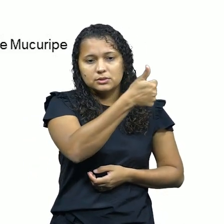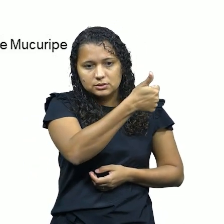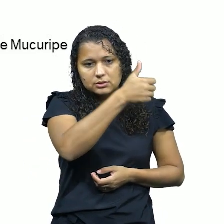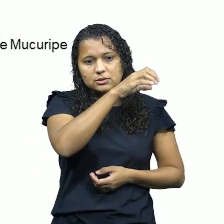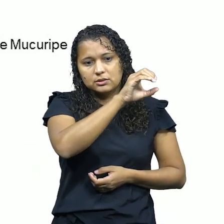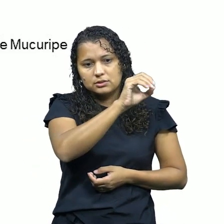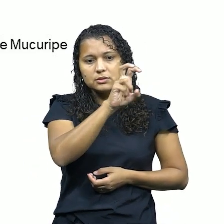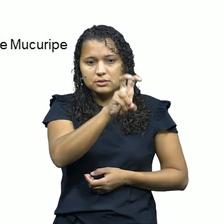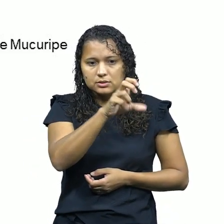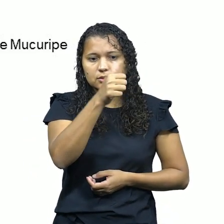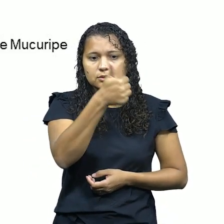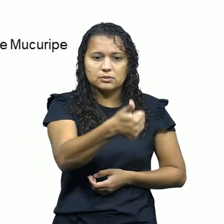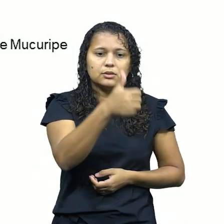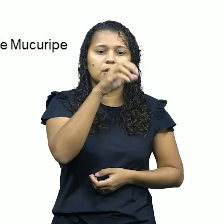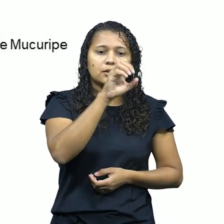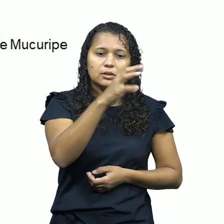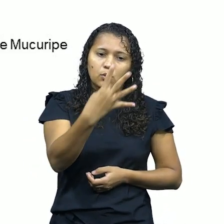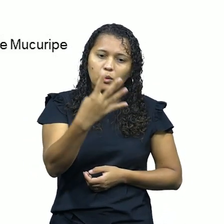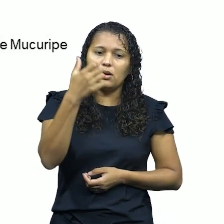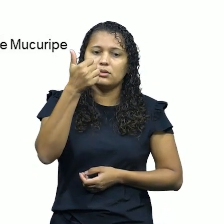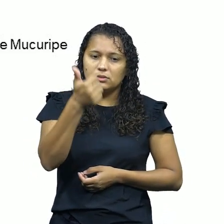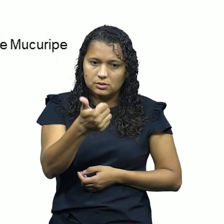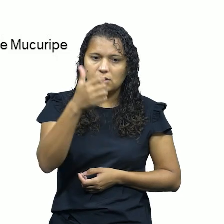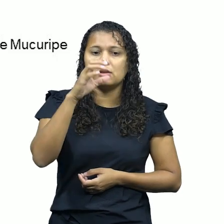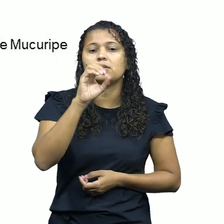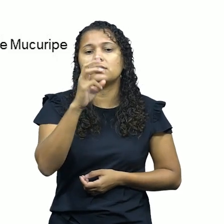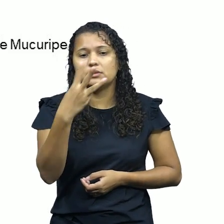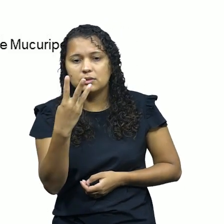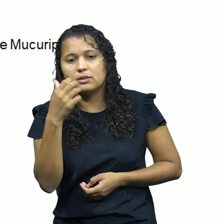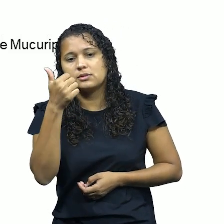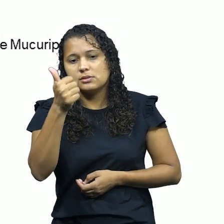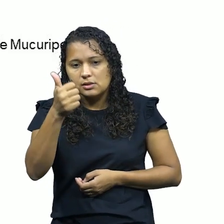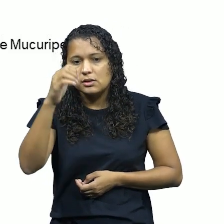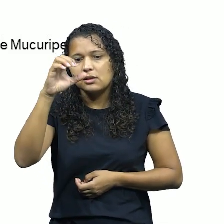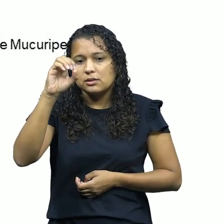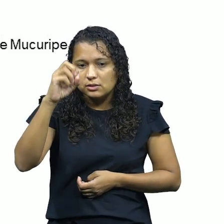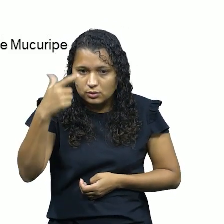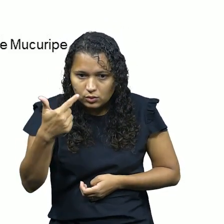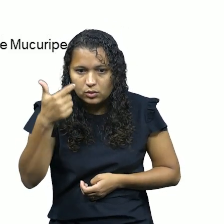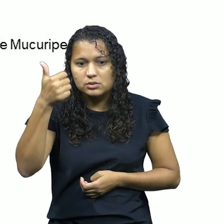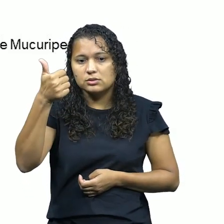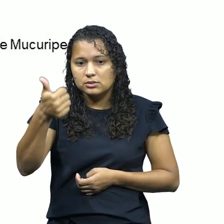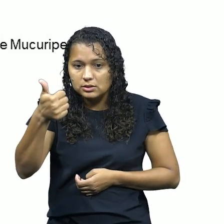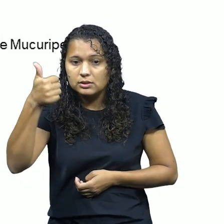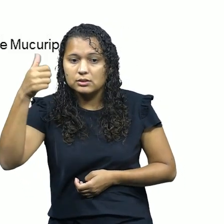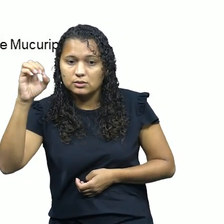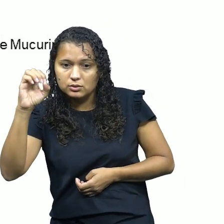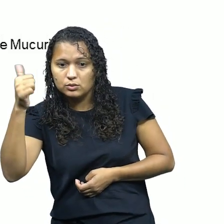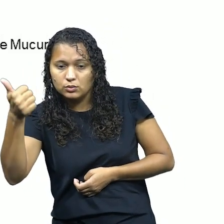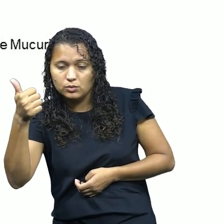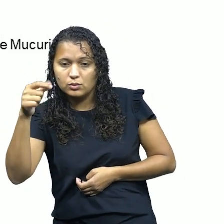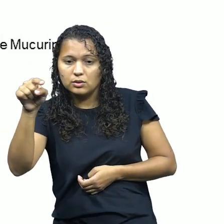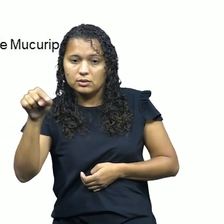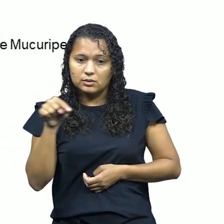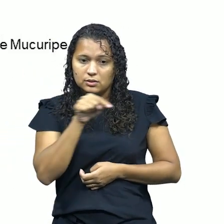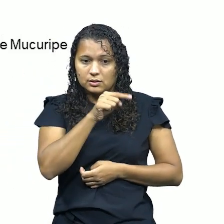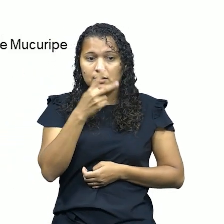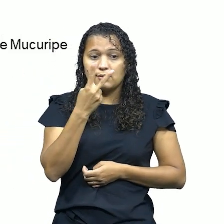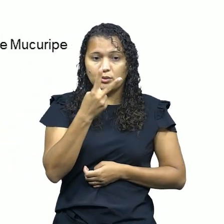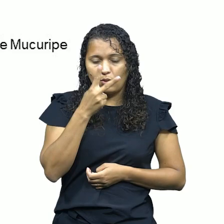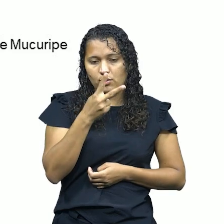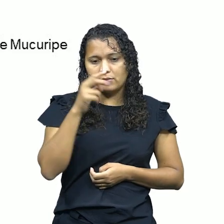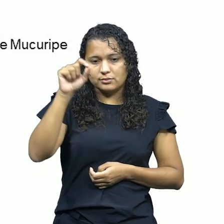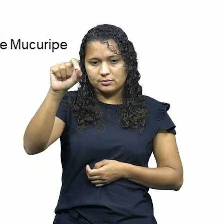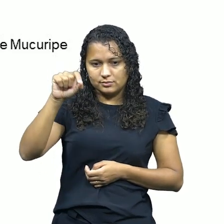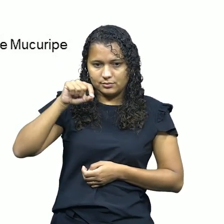101. E nós temos uma extensão ao mar, que é o pier. E nesse pier nós temos o quê? Outros dois berços